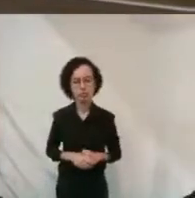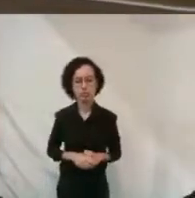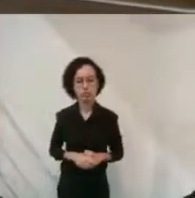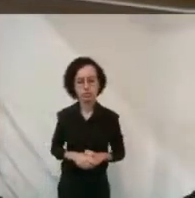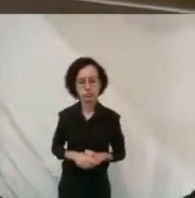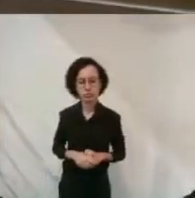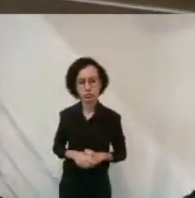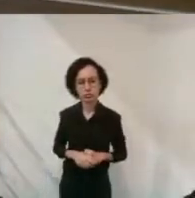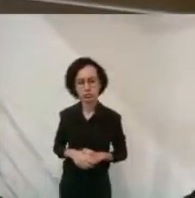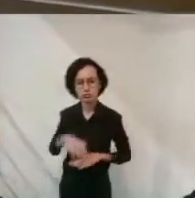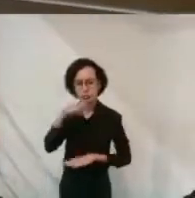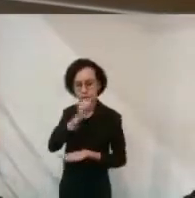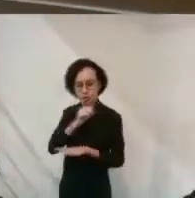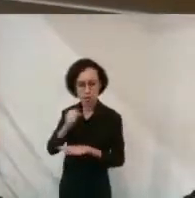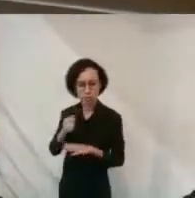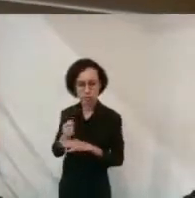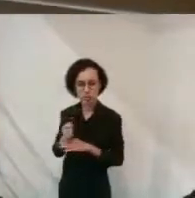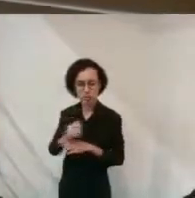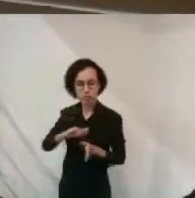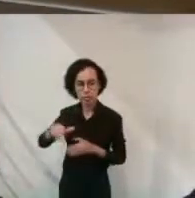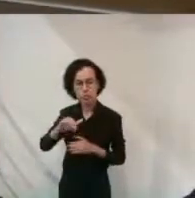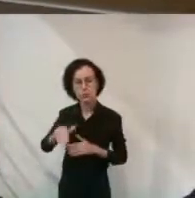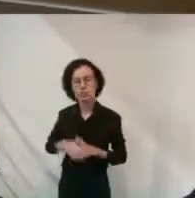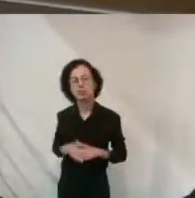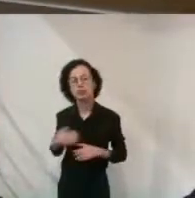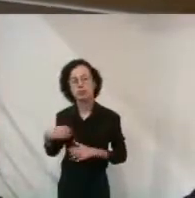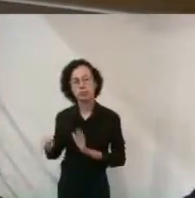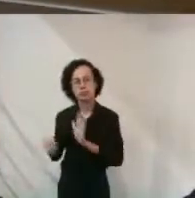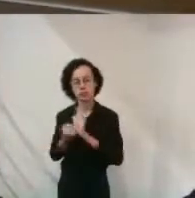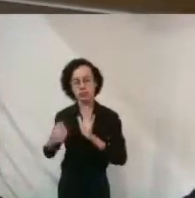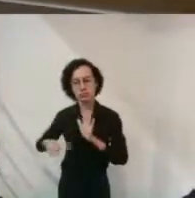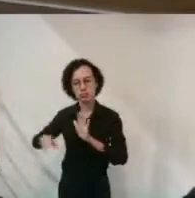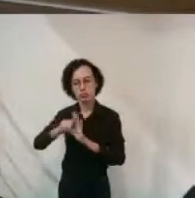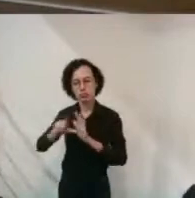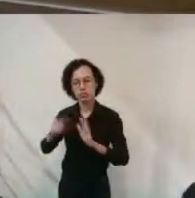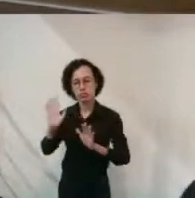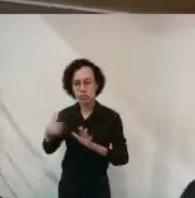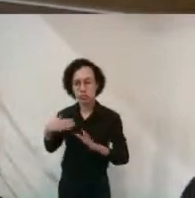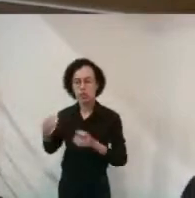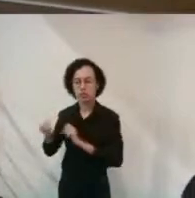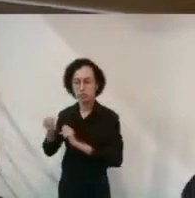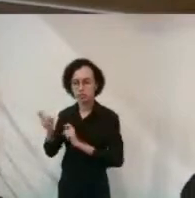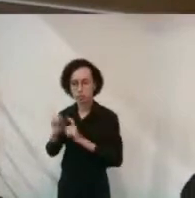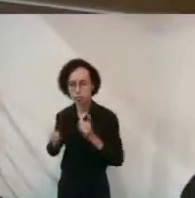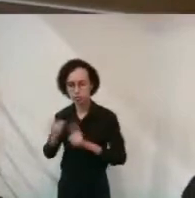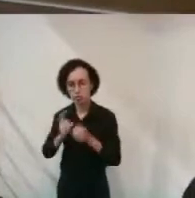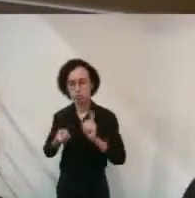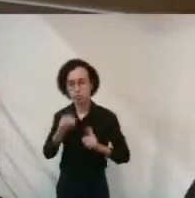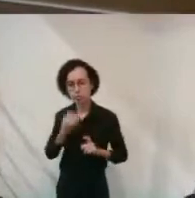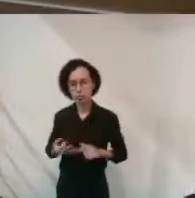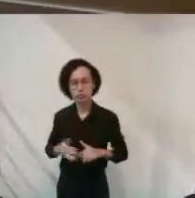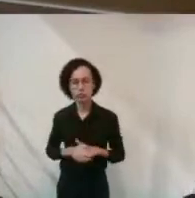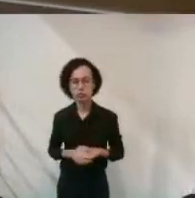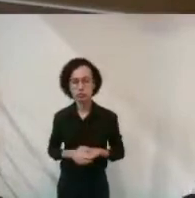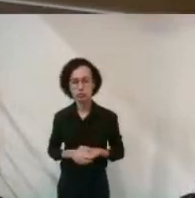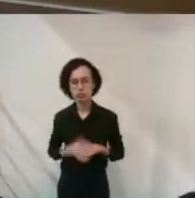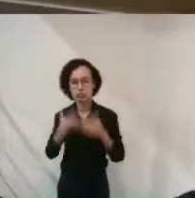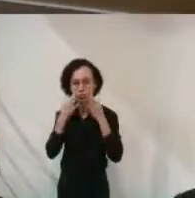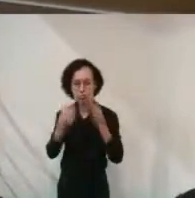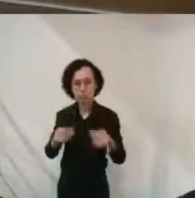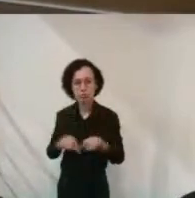Eu vou passar rapidamente a questão do marco legal, porque acho que já foi bem discutido aqui, chamando a atenção